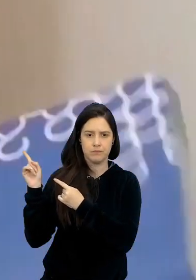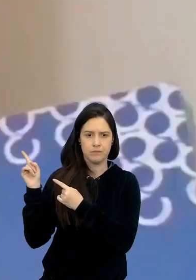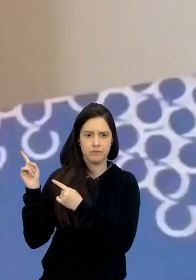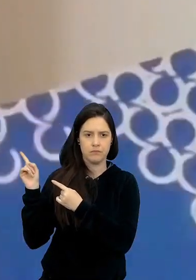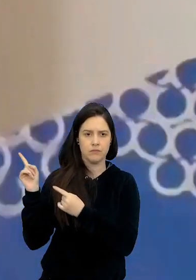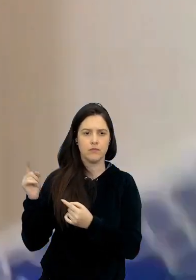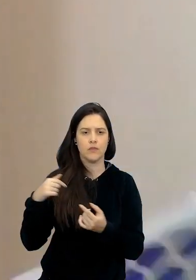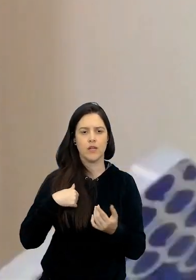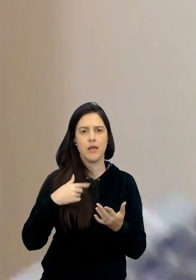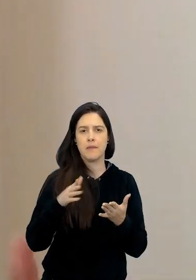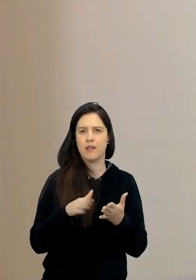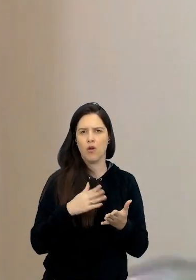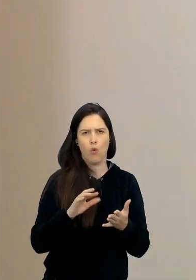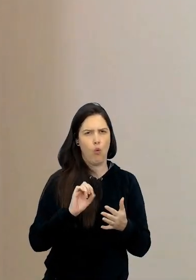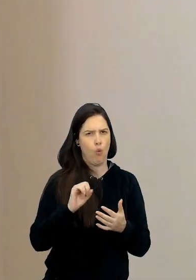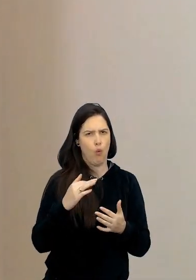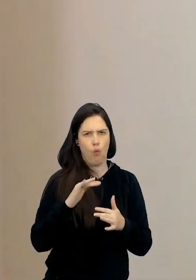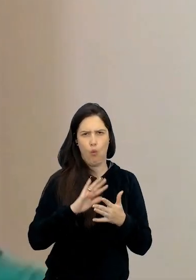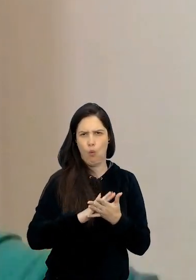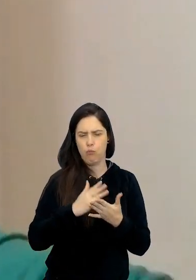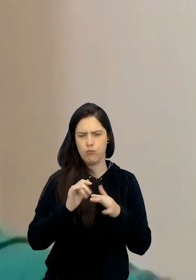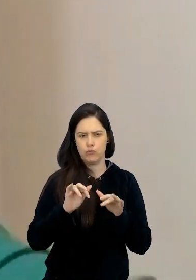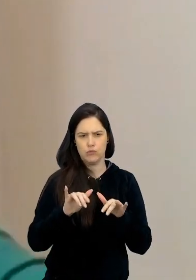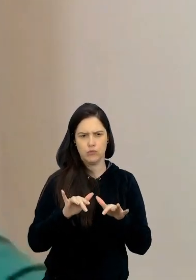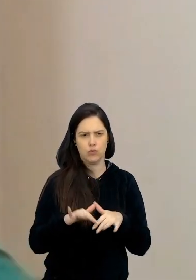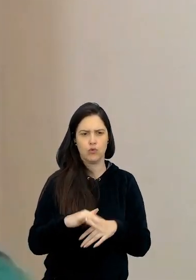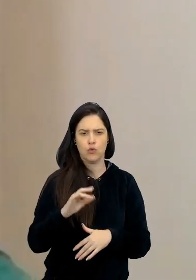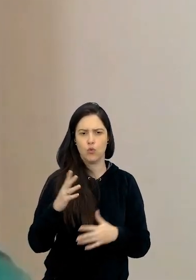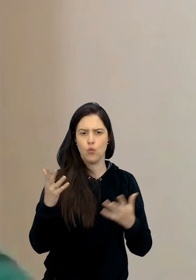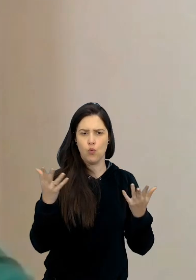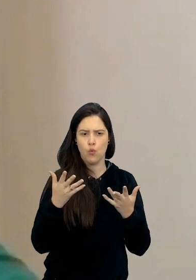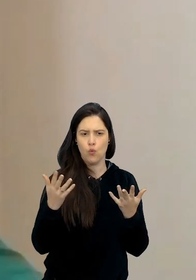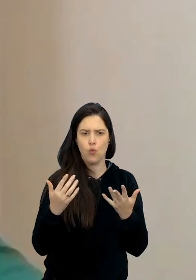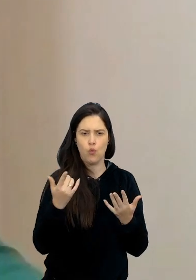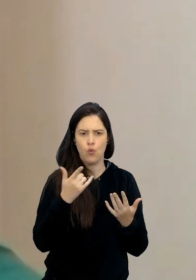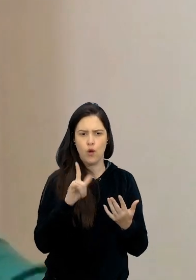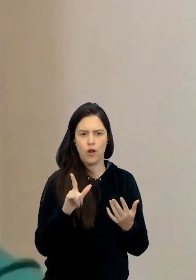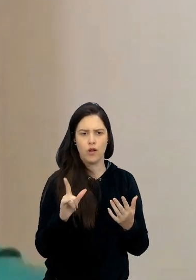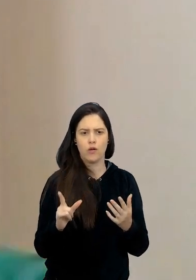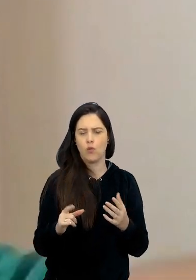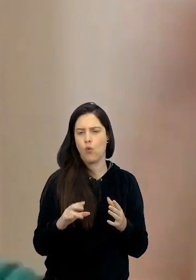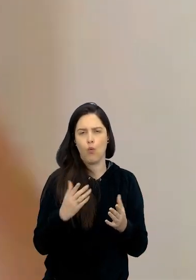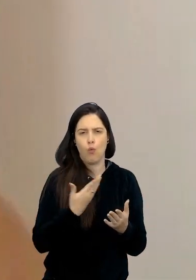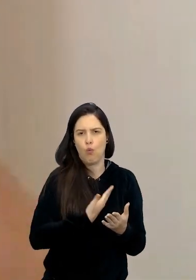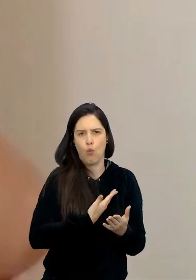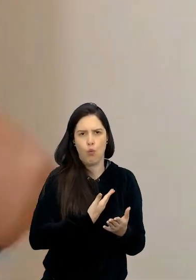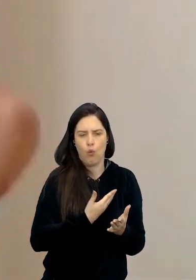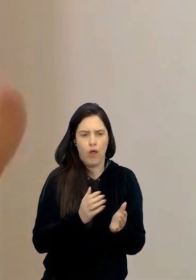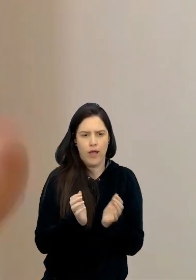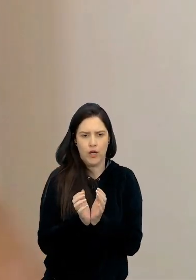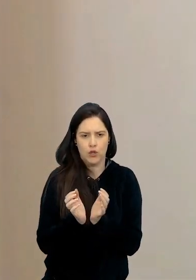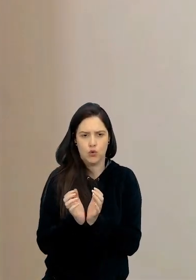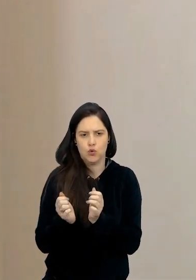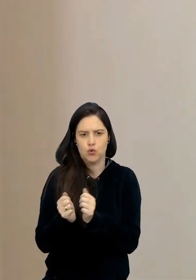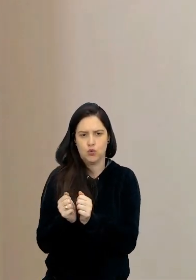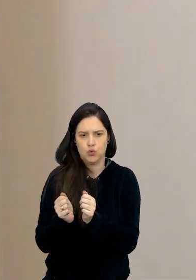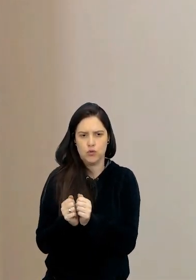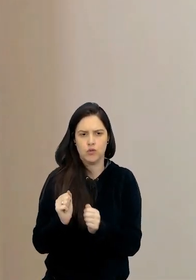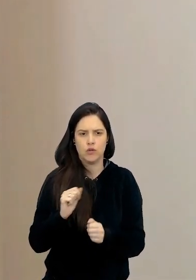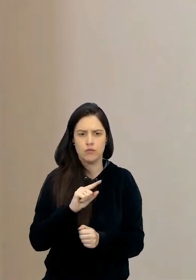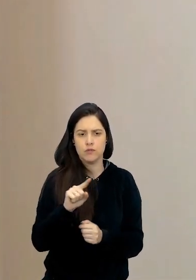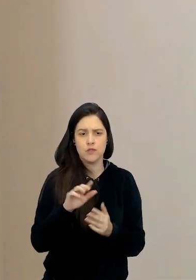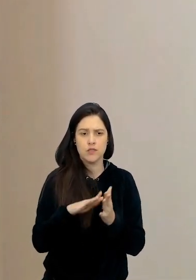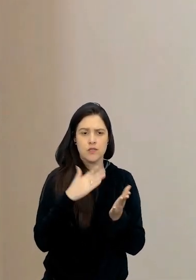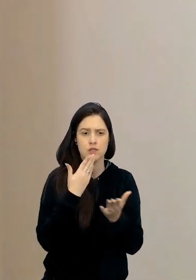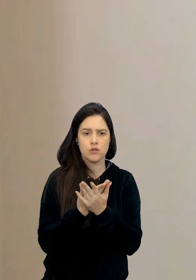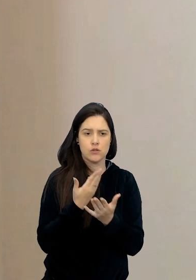mesmo que do computador, tá? Ou junto aí com o colega, né, nesse momento aí de ATPC que vocês estão na